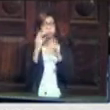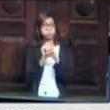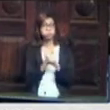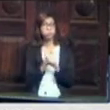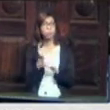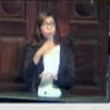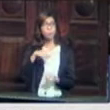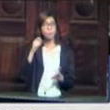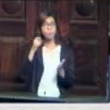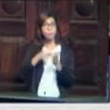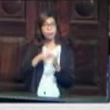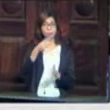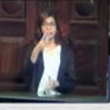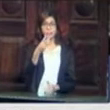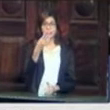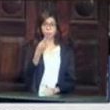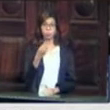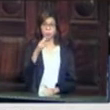pagamos